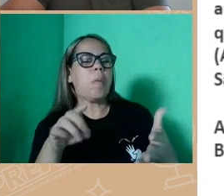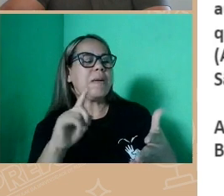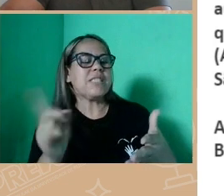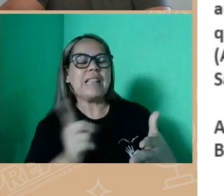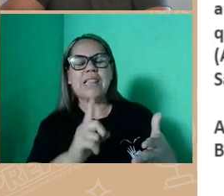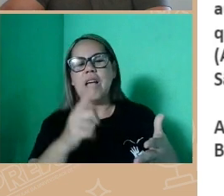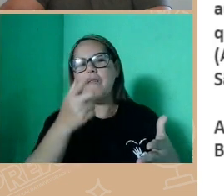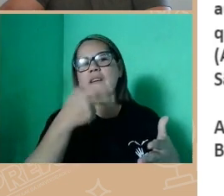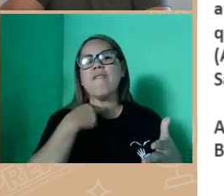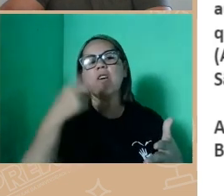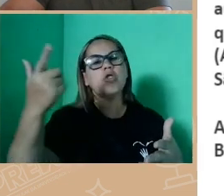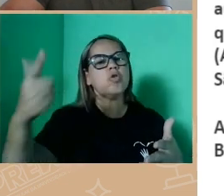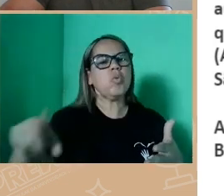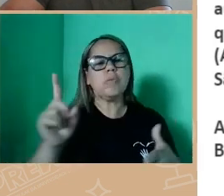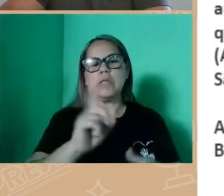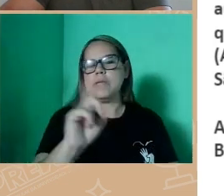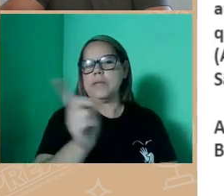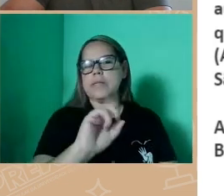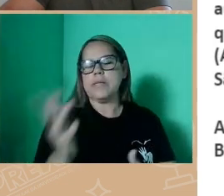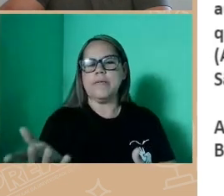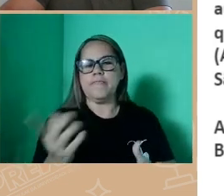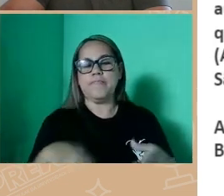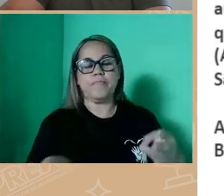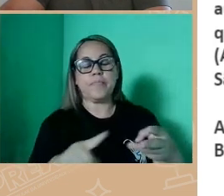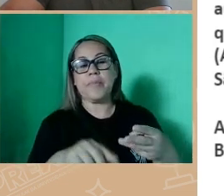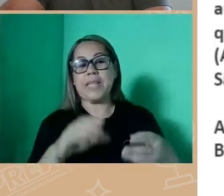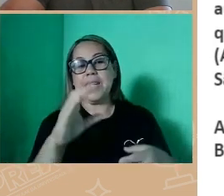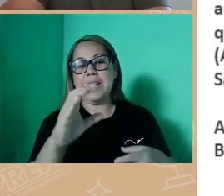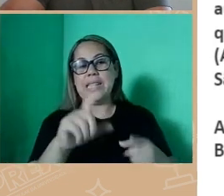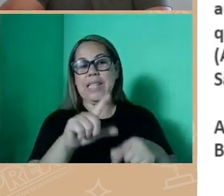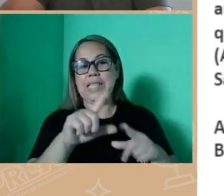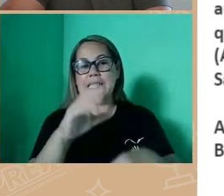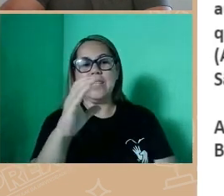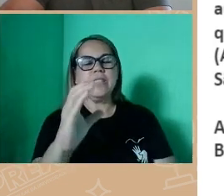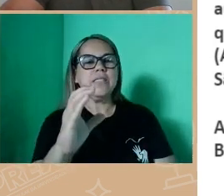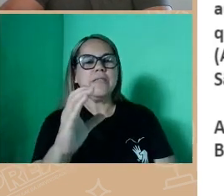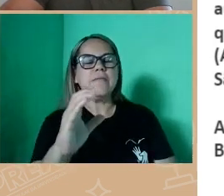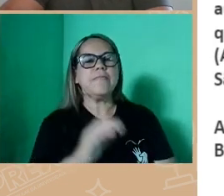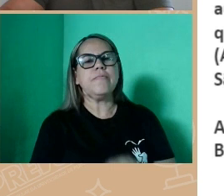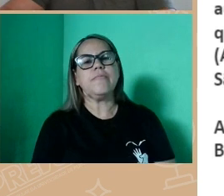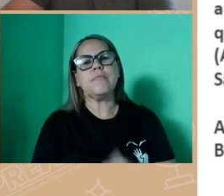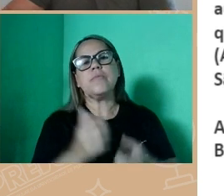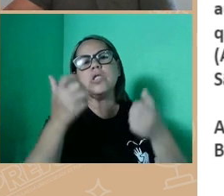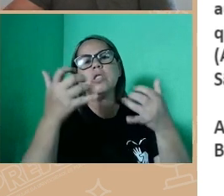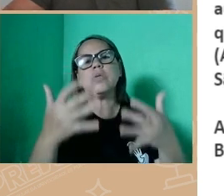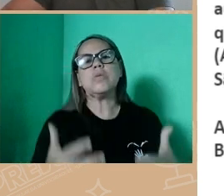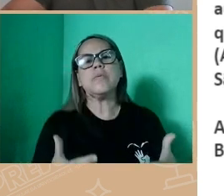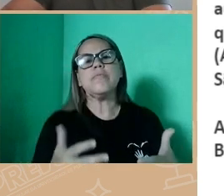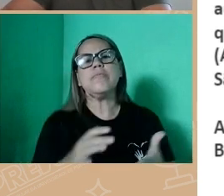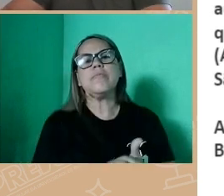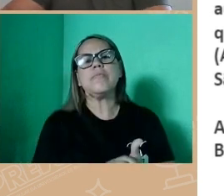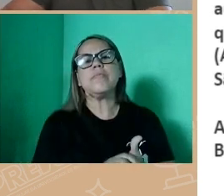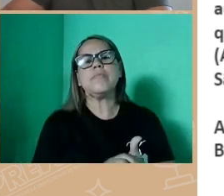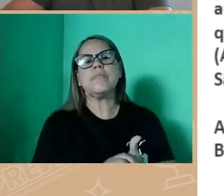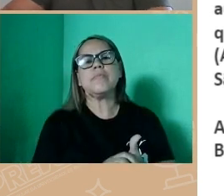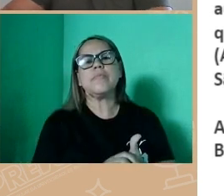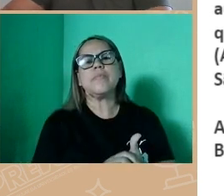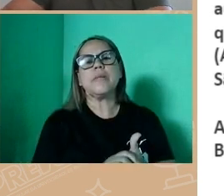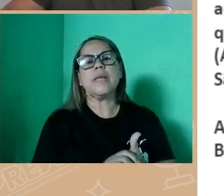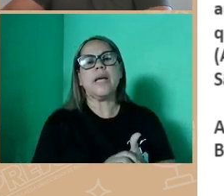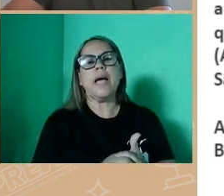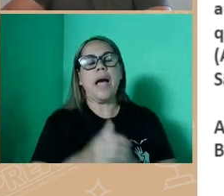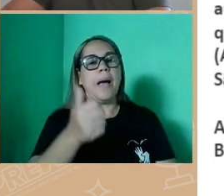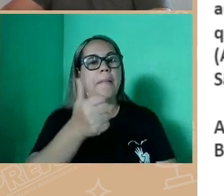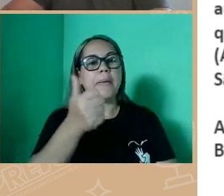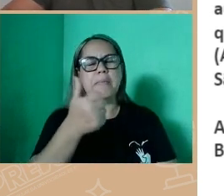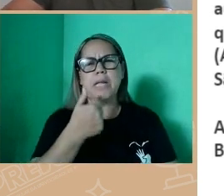vamos para a letra C na letra C diz o seguinte o enunciado diz o seguinte no trecho a primeira é que